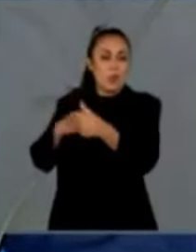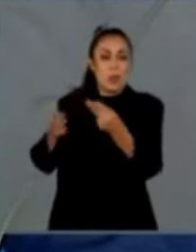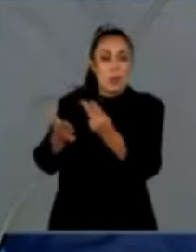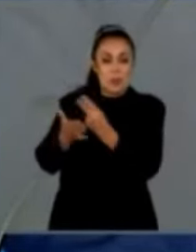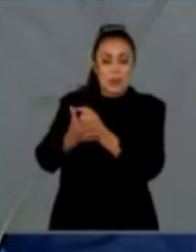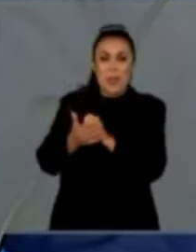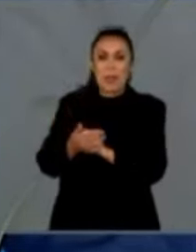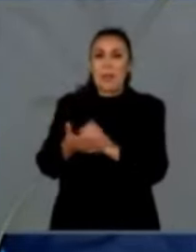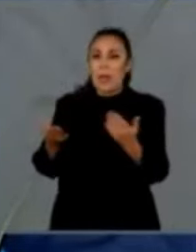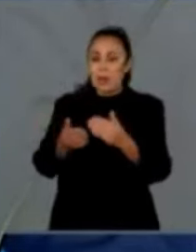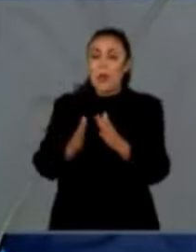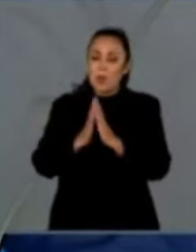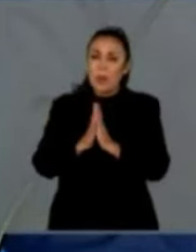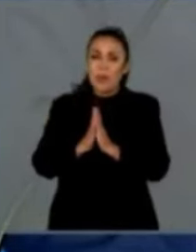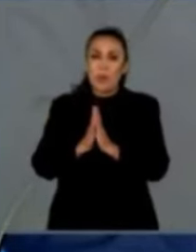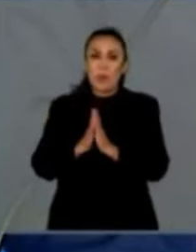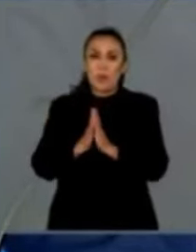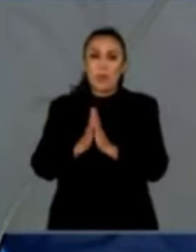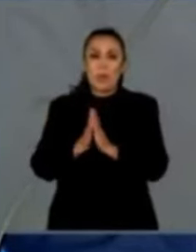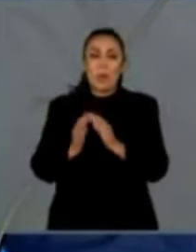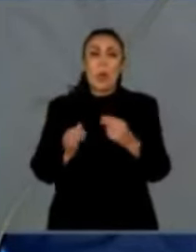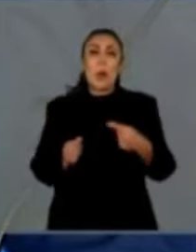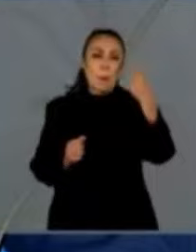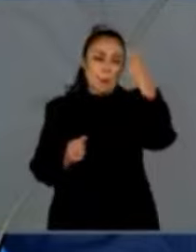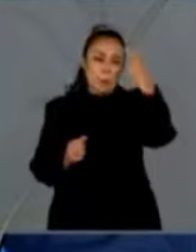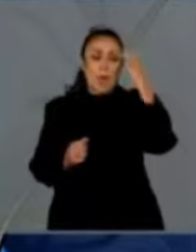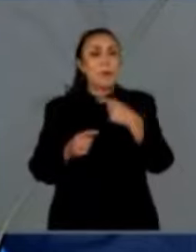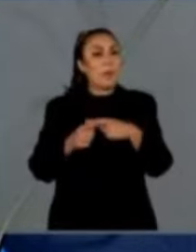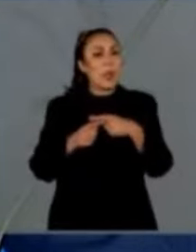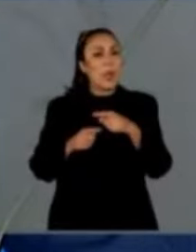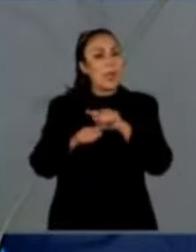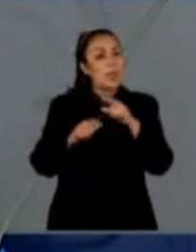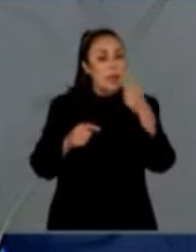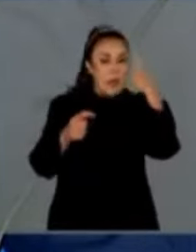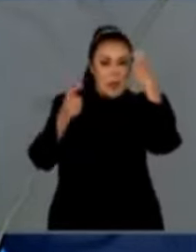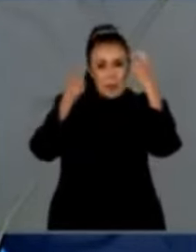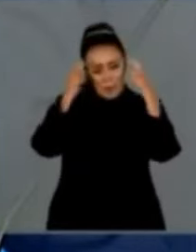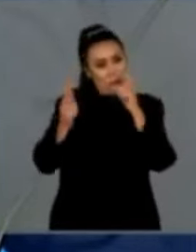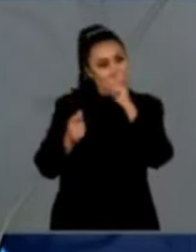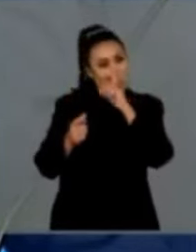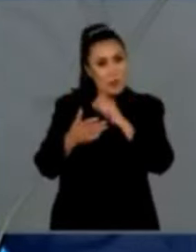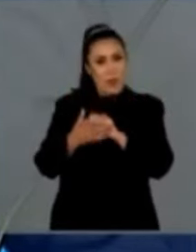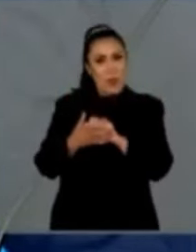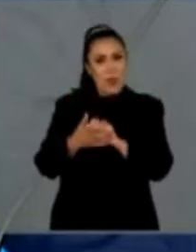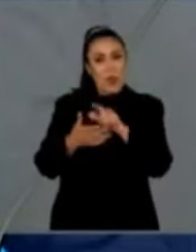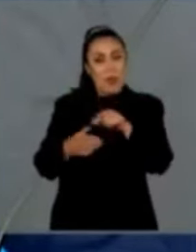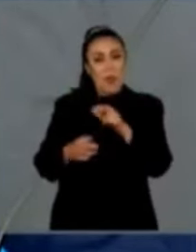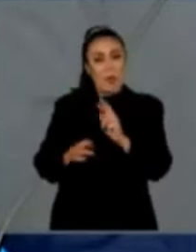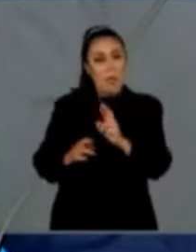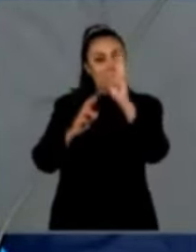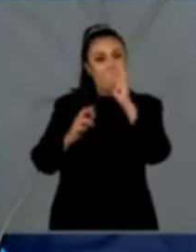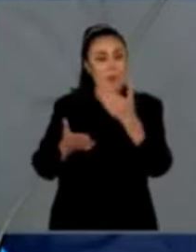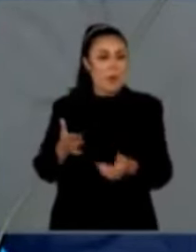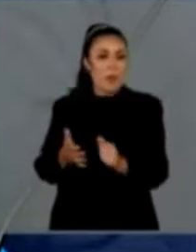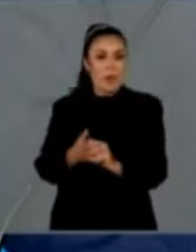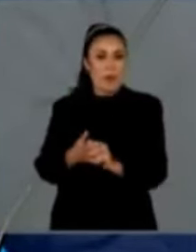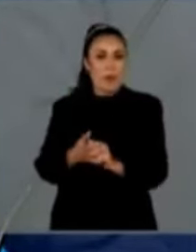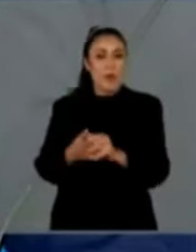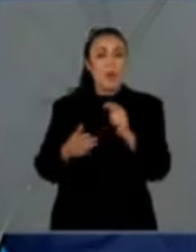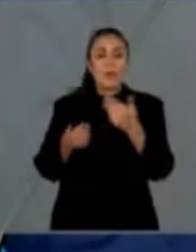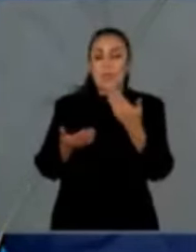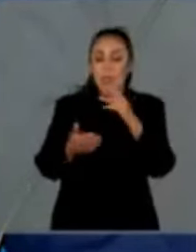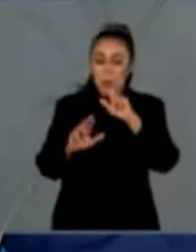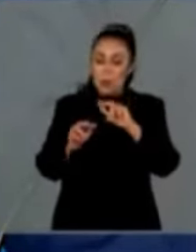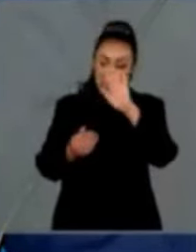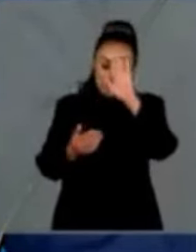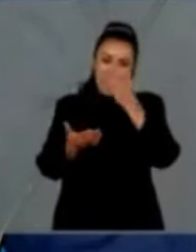mão na consciência pessoal eles jogam Essas mentiras para desestimular sua esperança para fazer com que você não Aposte na mudança fizeram